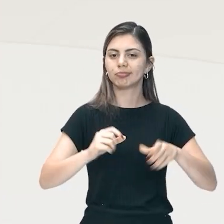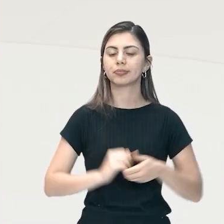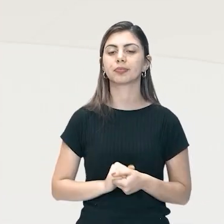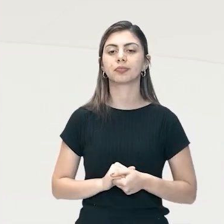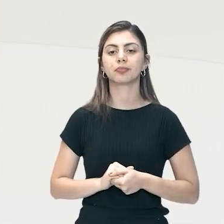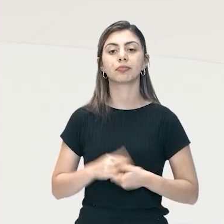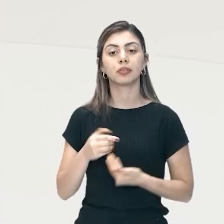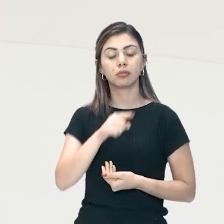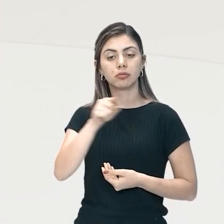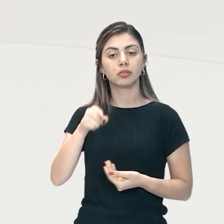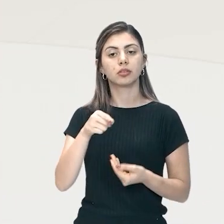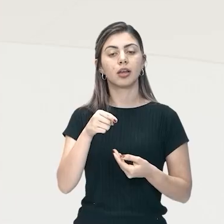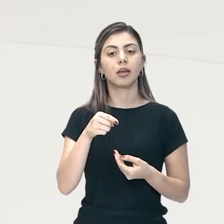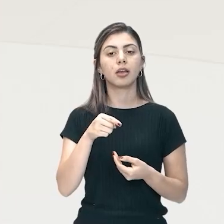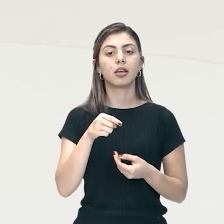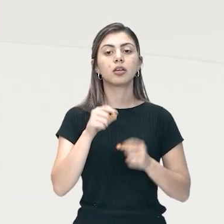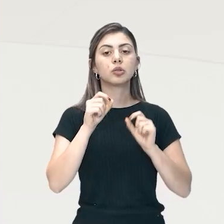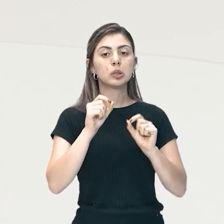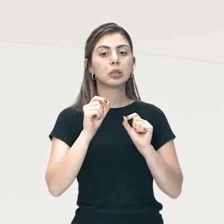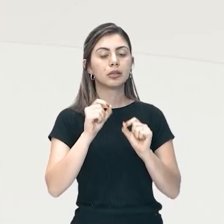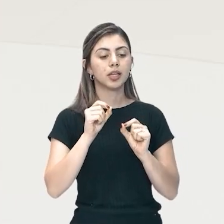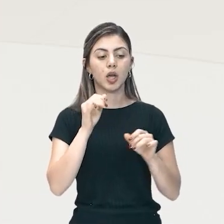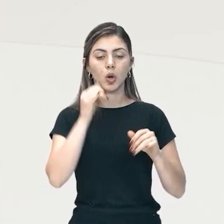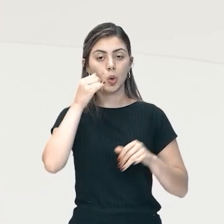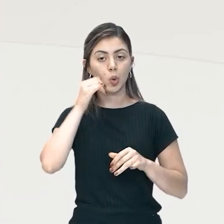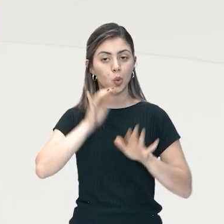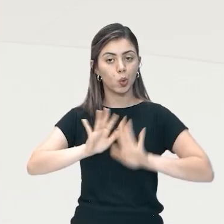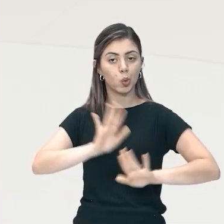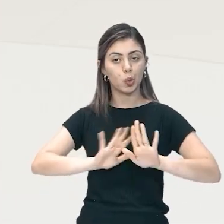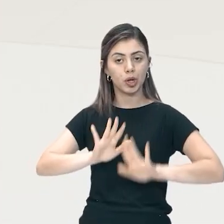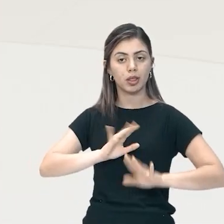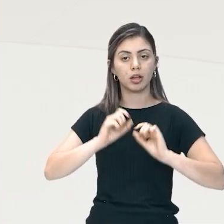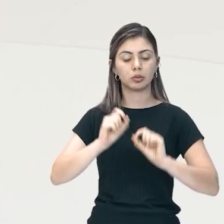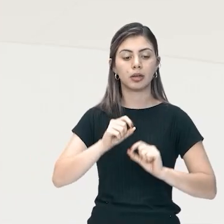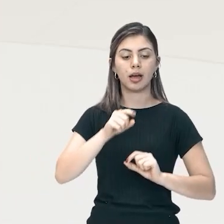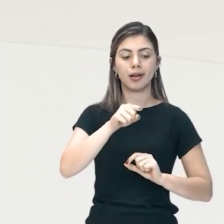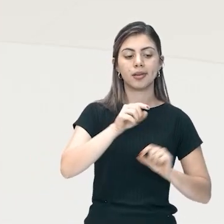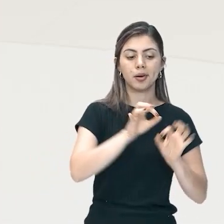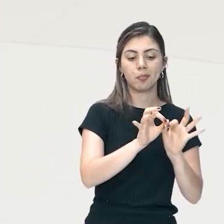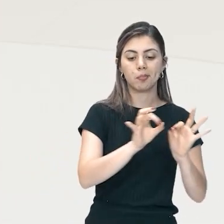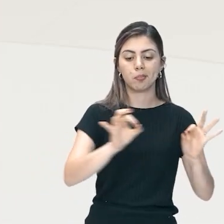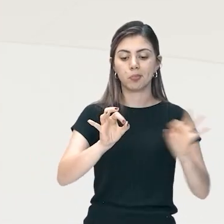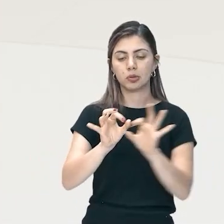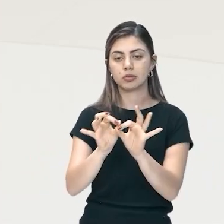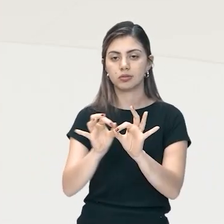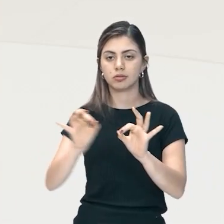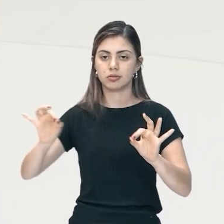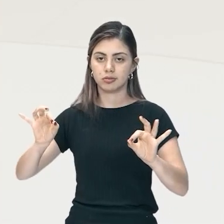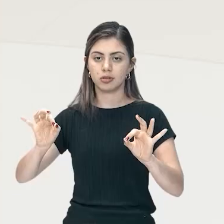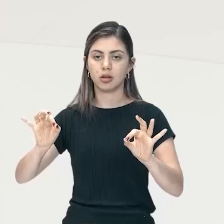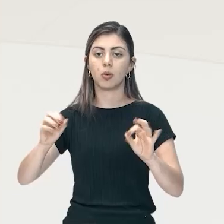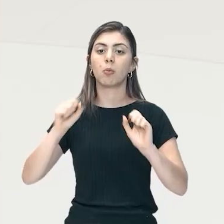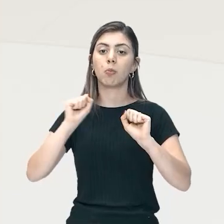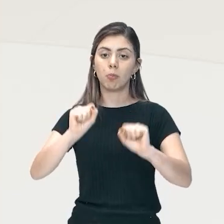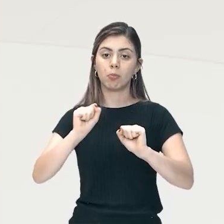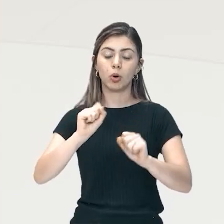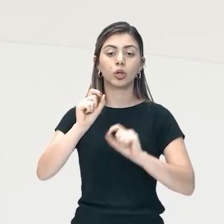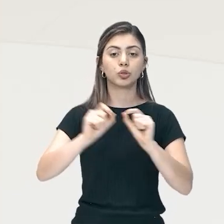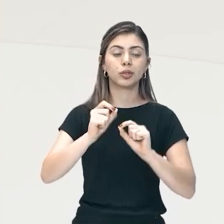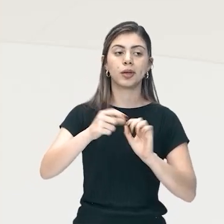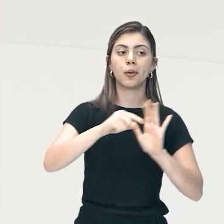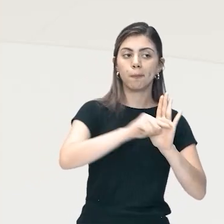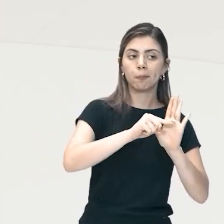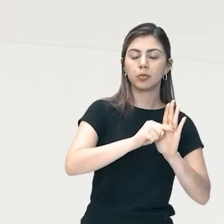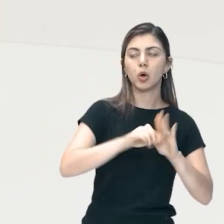cuidado, porque o valor da posição objeto, o valor da posição imagem e o valor do foco, eles podem ser